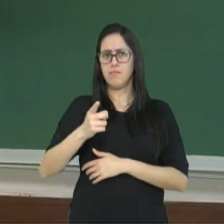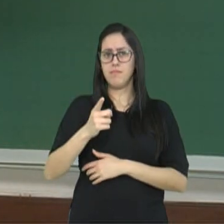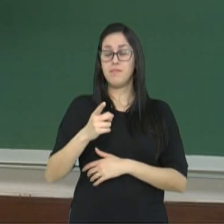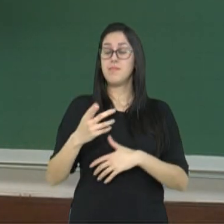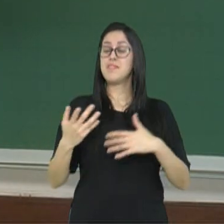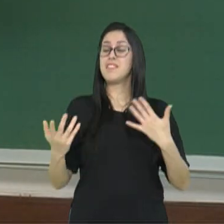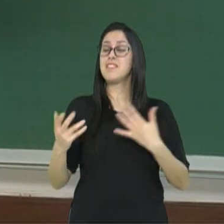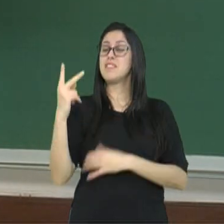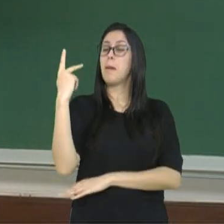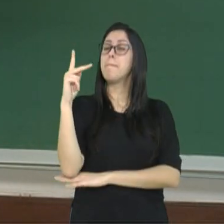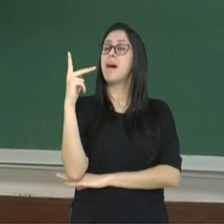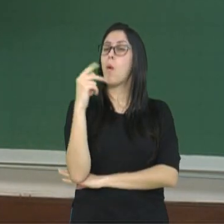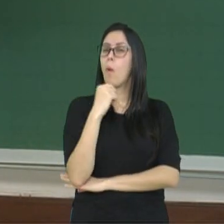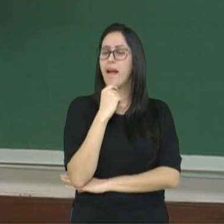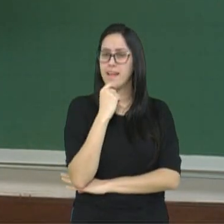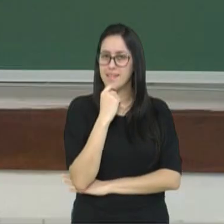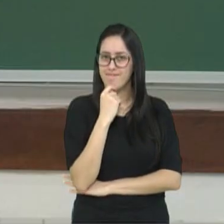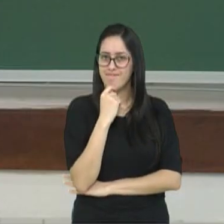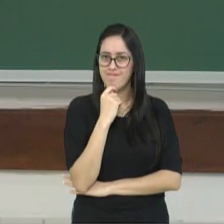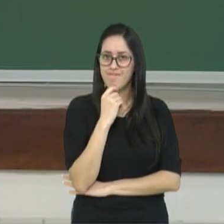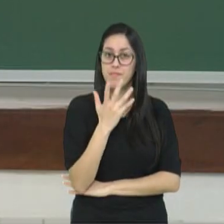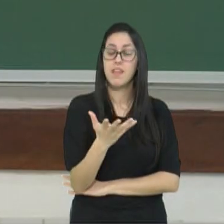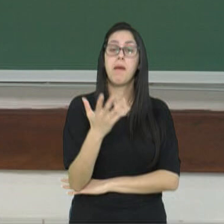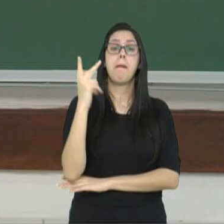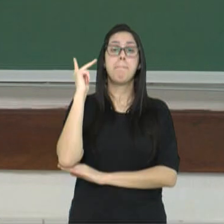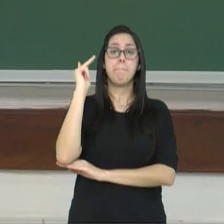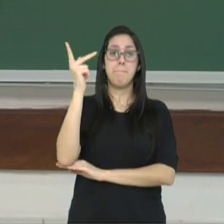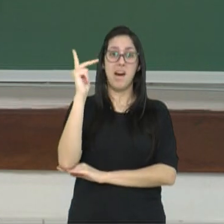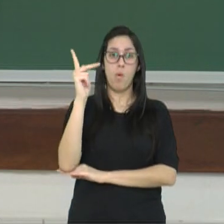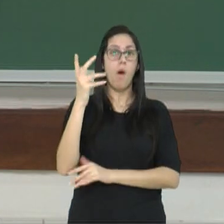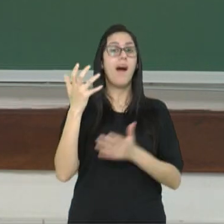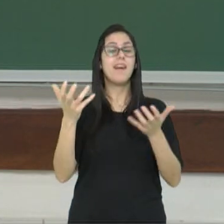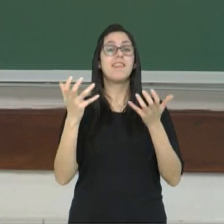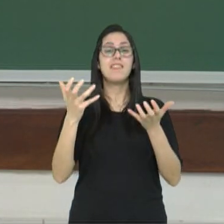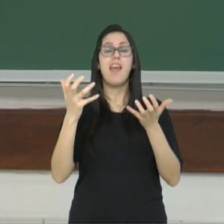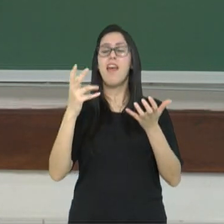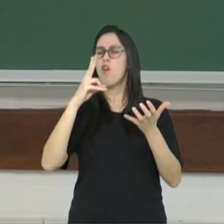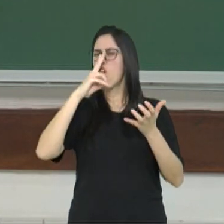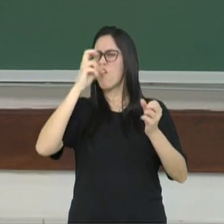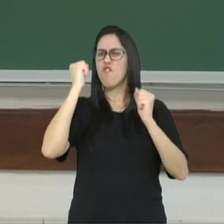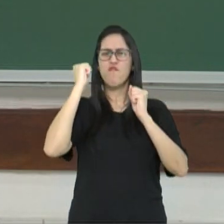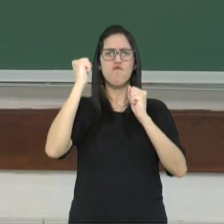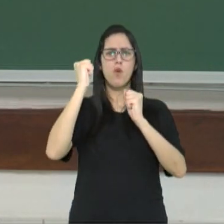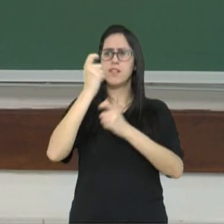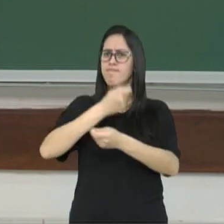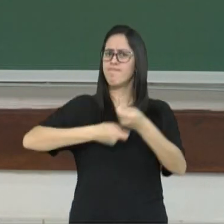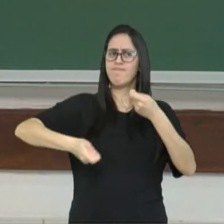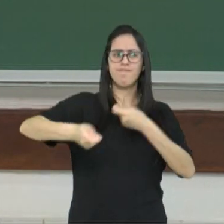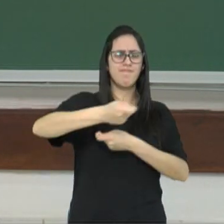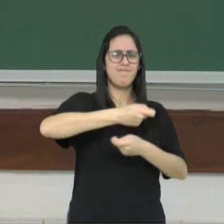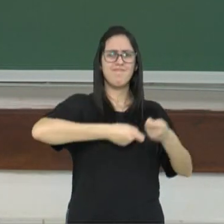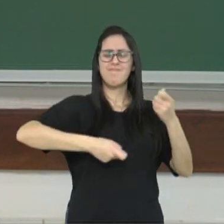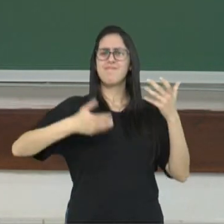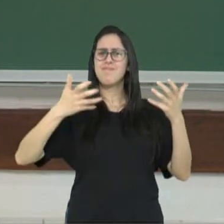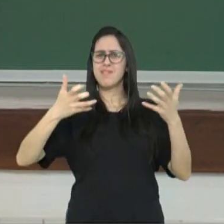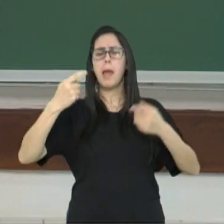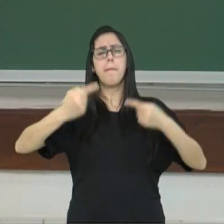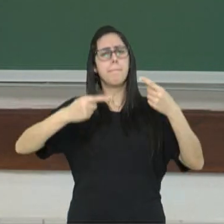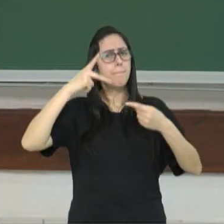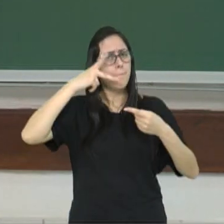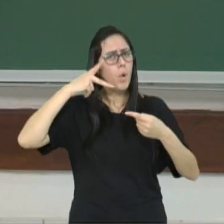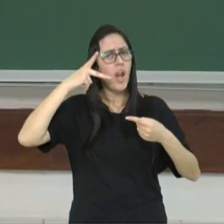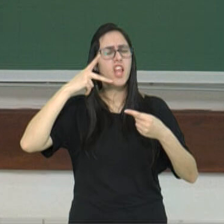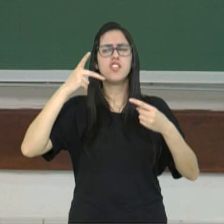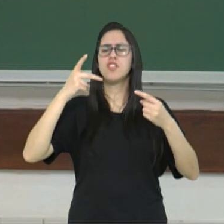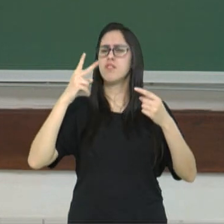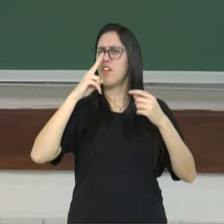Paraguai? O Paraguai ele procurava fortalecer-se economicamente e politicamente e tentar